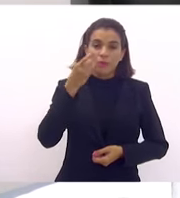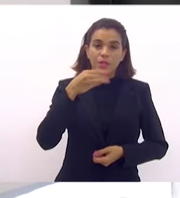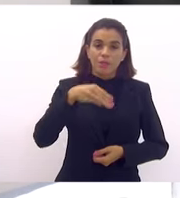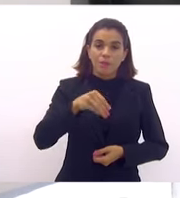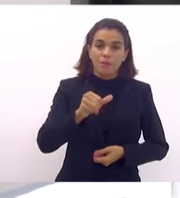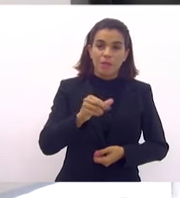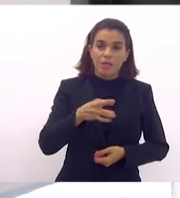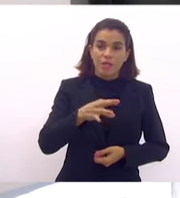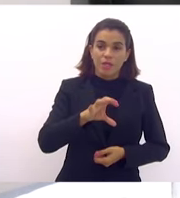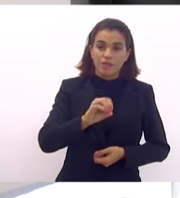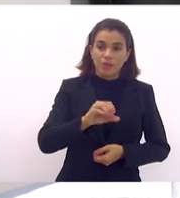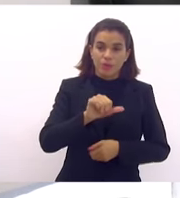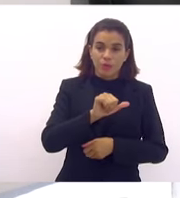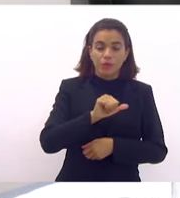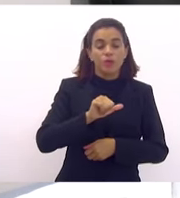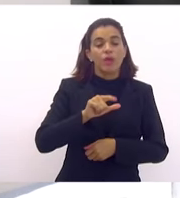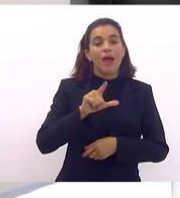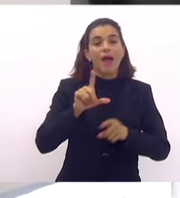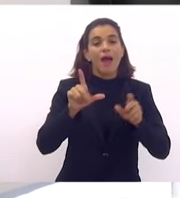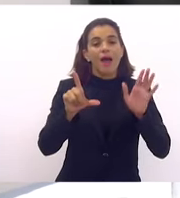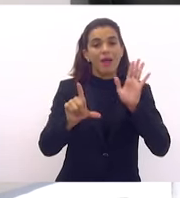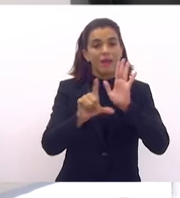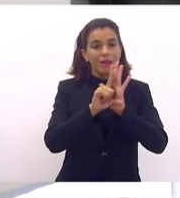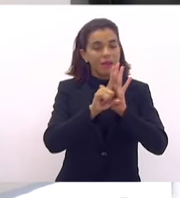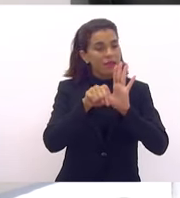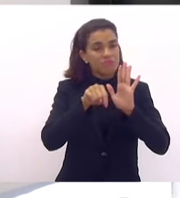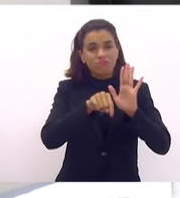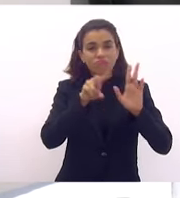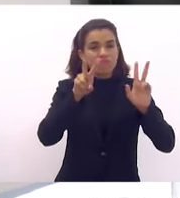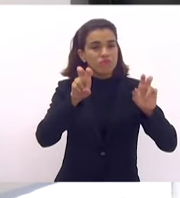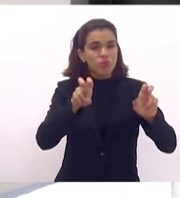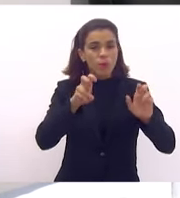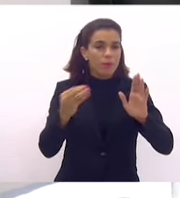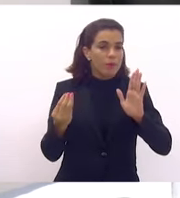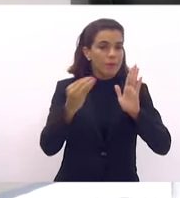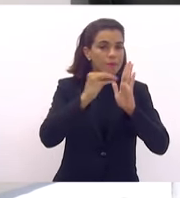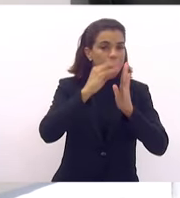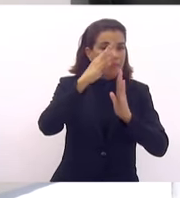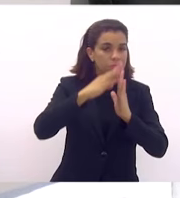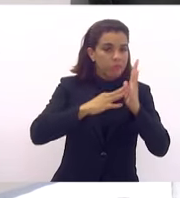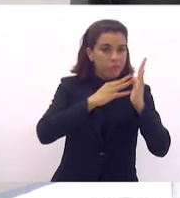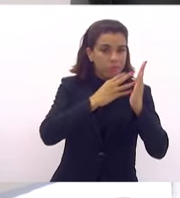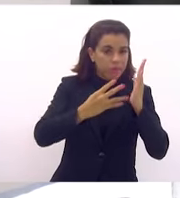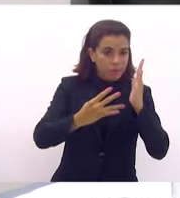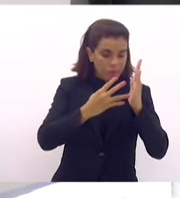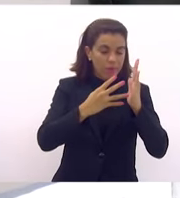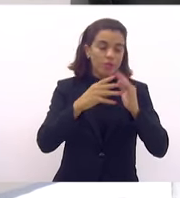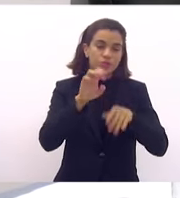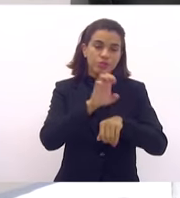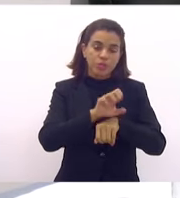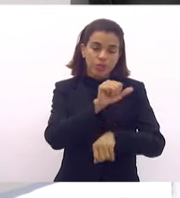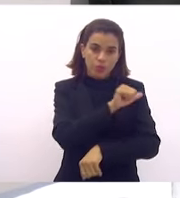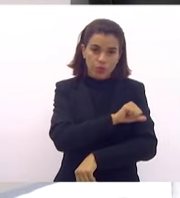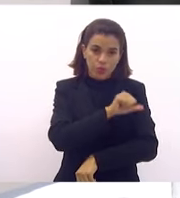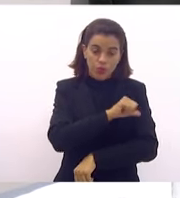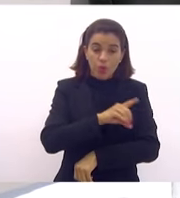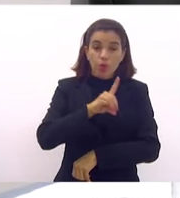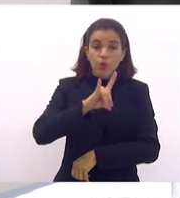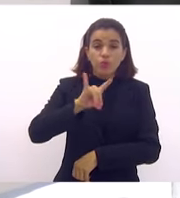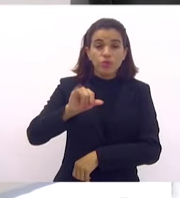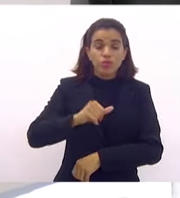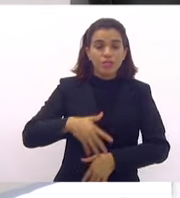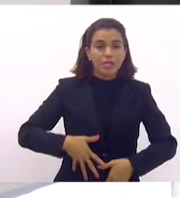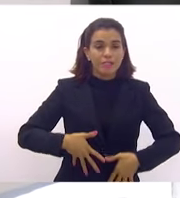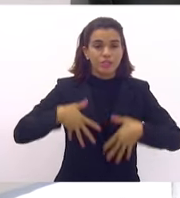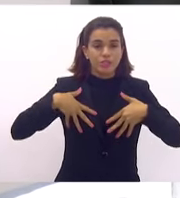lei 5.645, de 6 de janeiro de 2010, para instituir no calendário oficial do Estado do Rio de Janeiro o Dia Estadual da Dignidade Menstrual